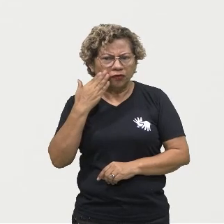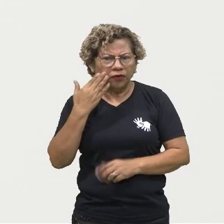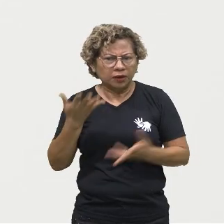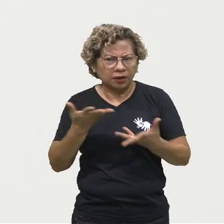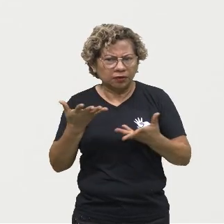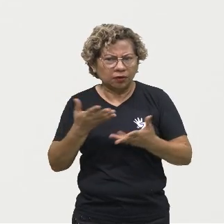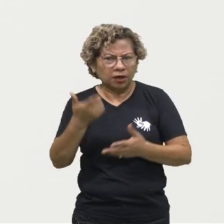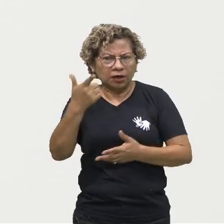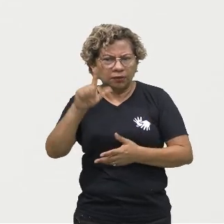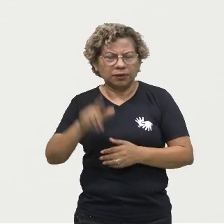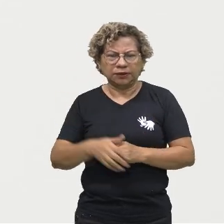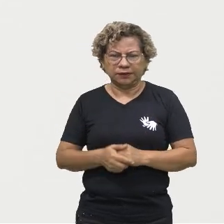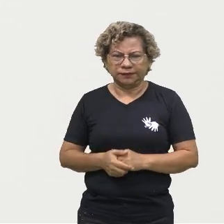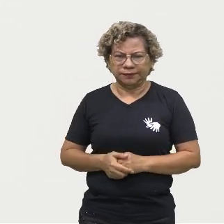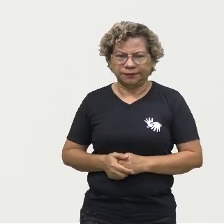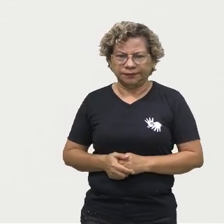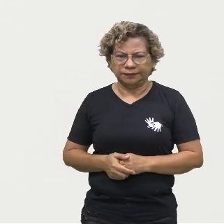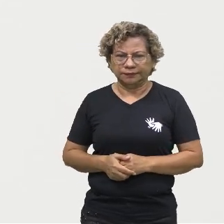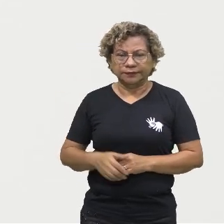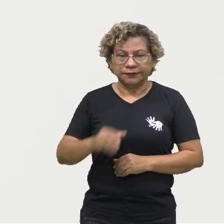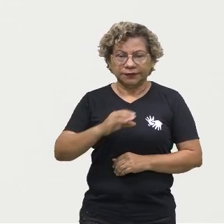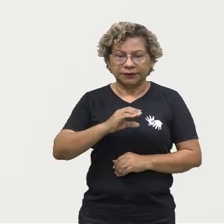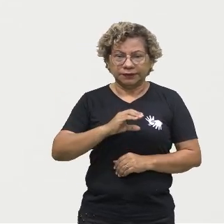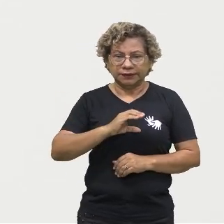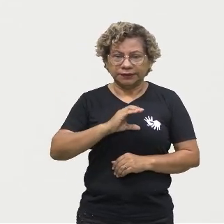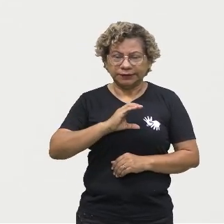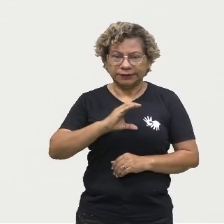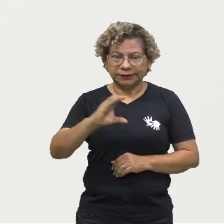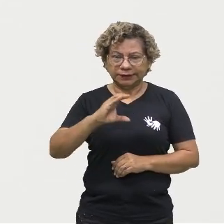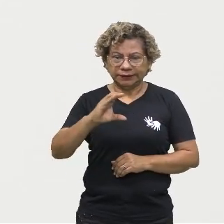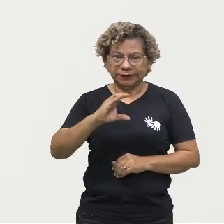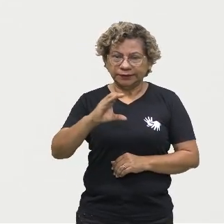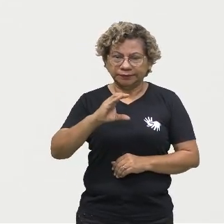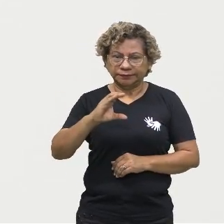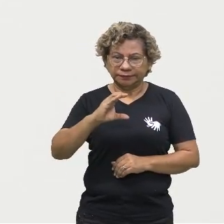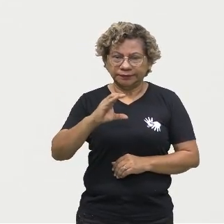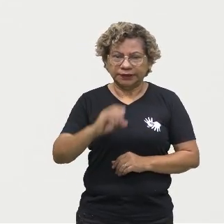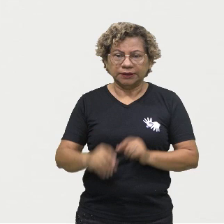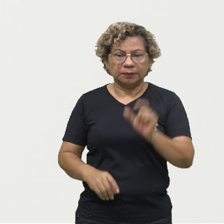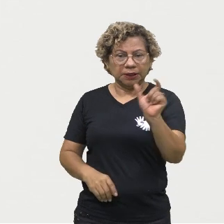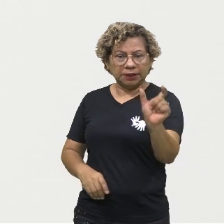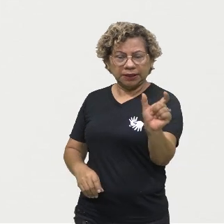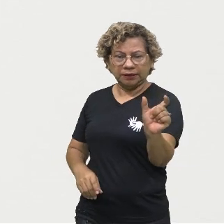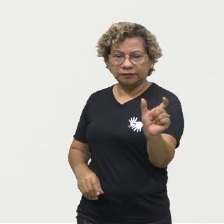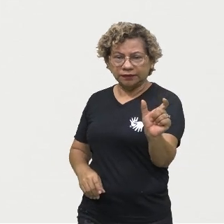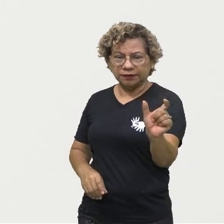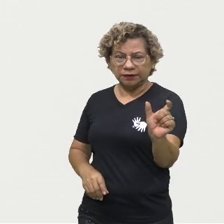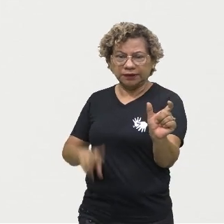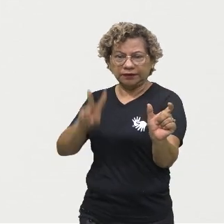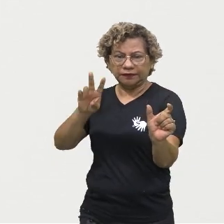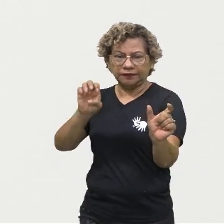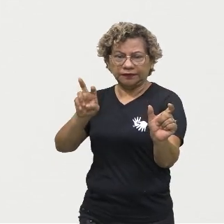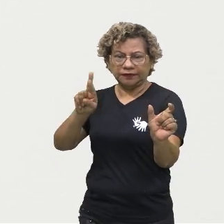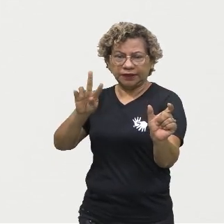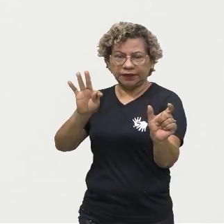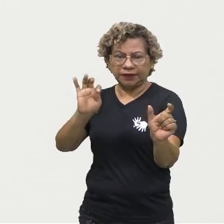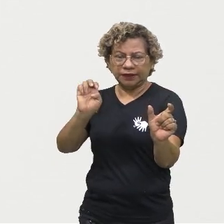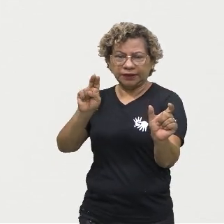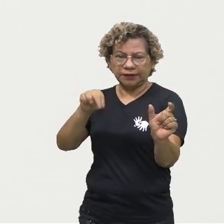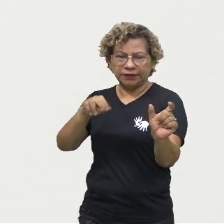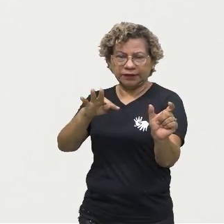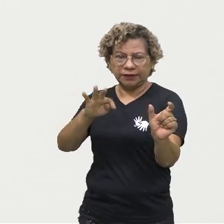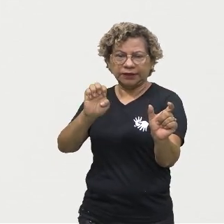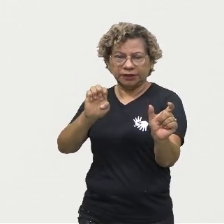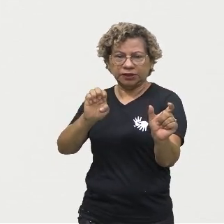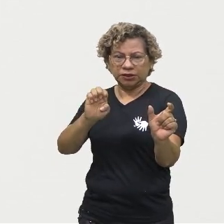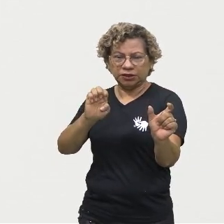outras? De vertente cristã, nós sabemos que na vertente cristã, as religiões cristãs, o